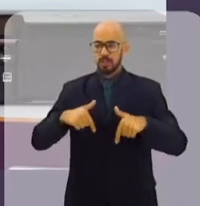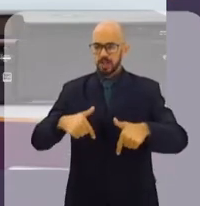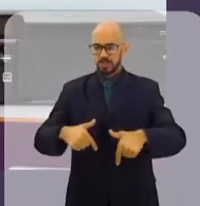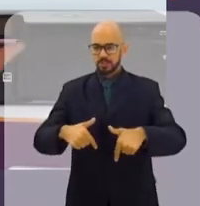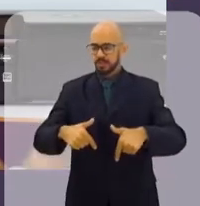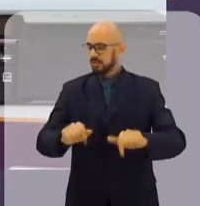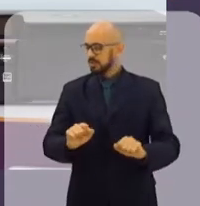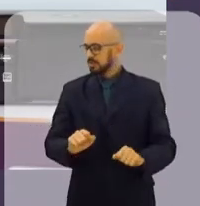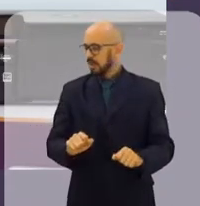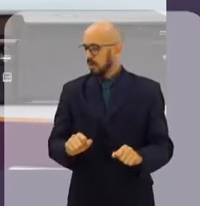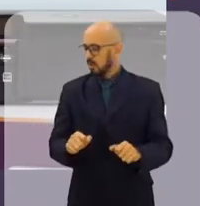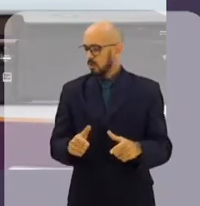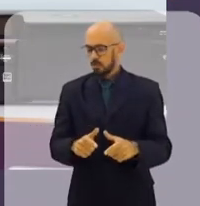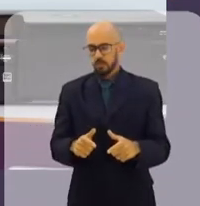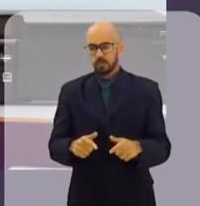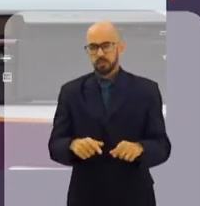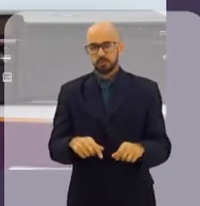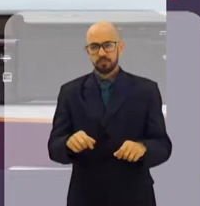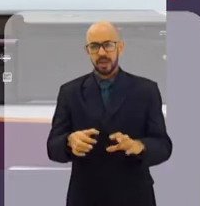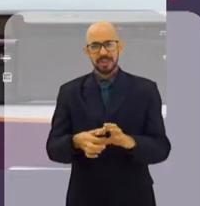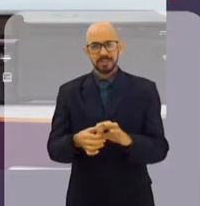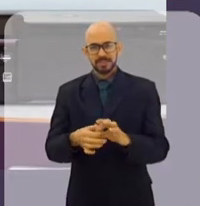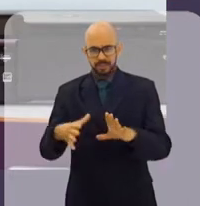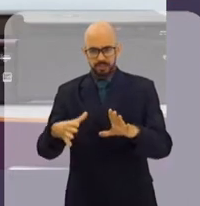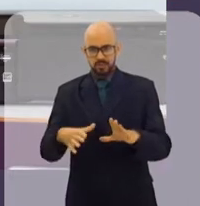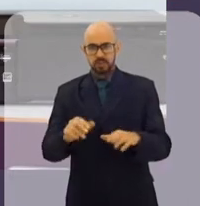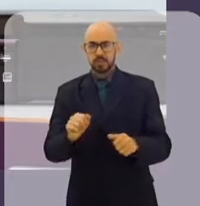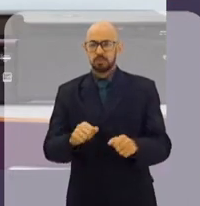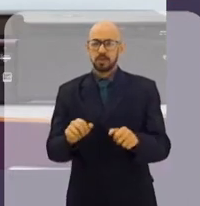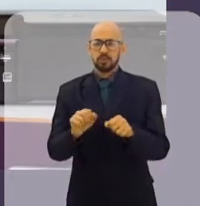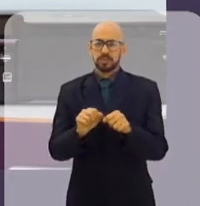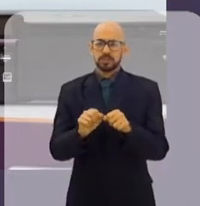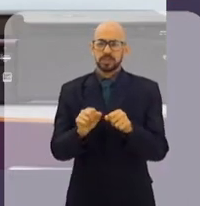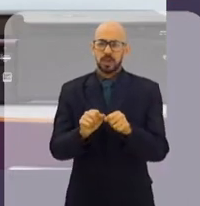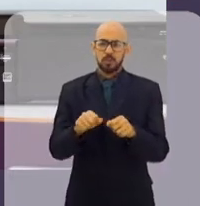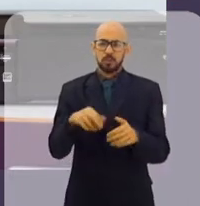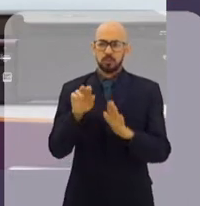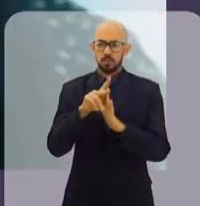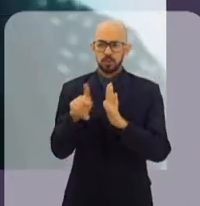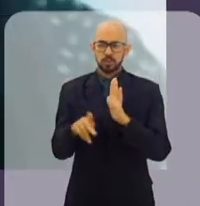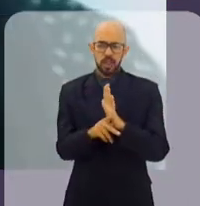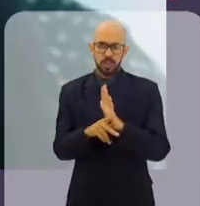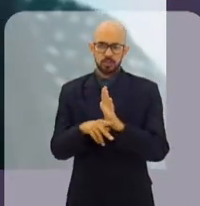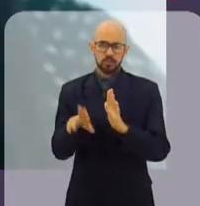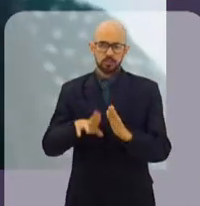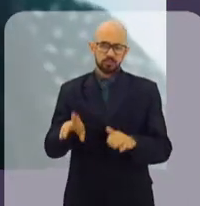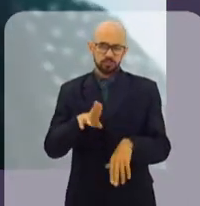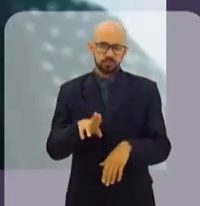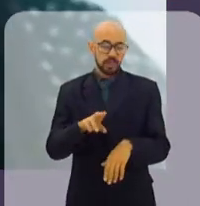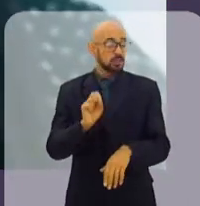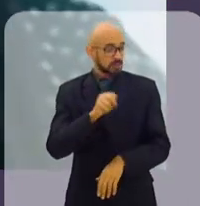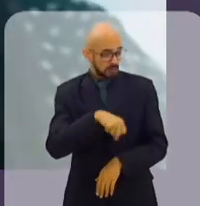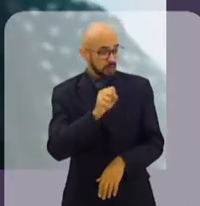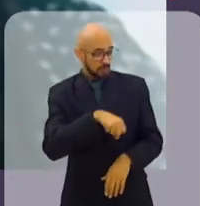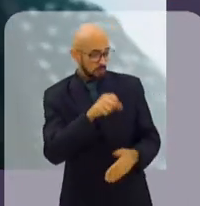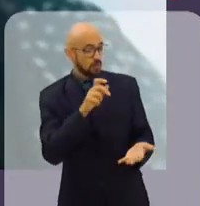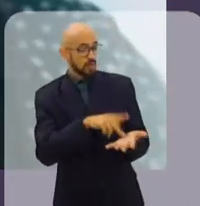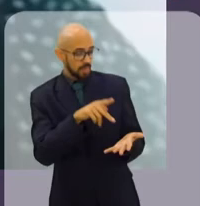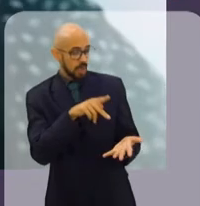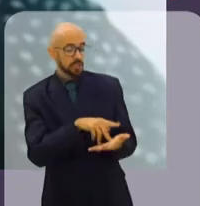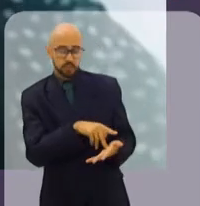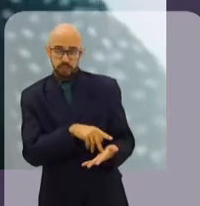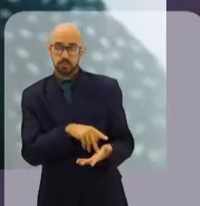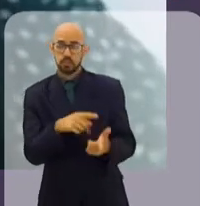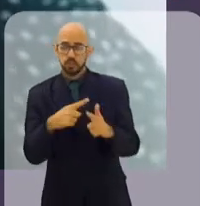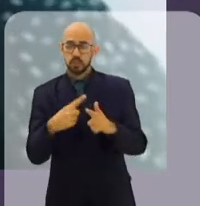ação mais aberta para um projeto mais acadêmico. É verdade, né? Você acabou fazendo um caminho